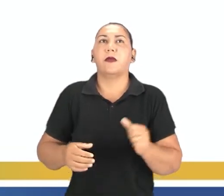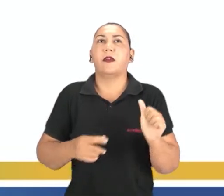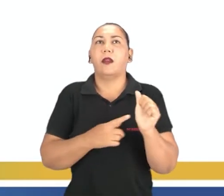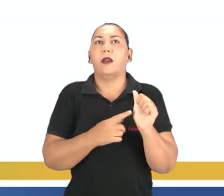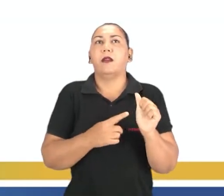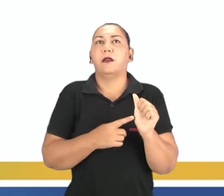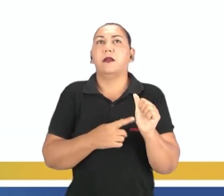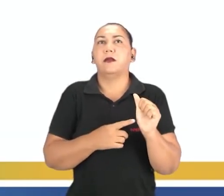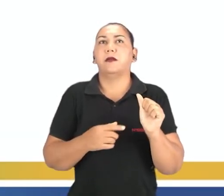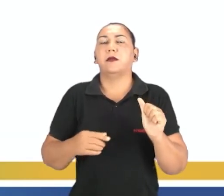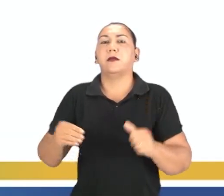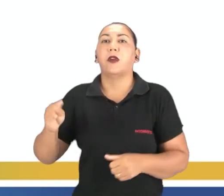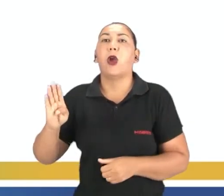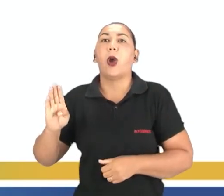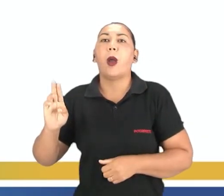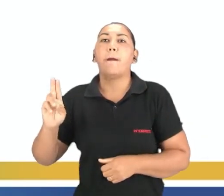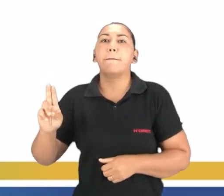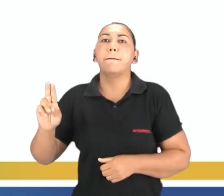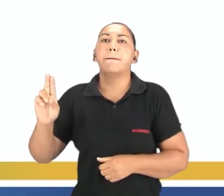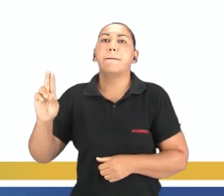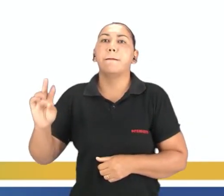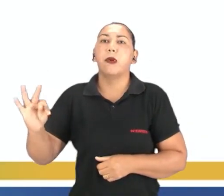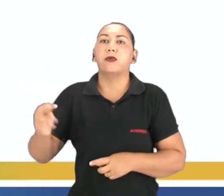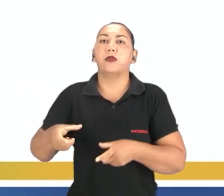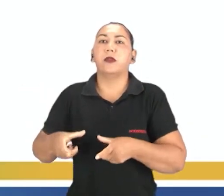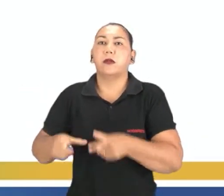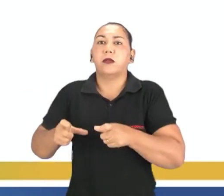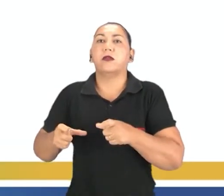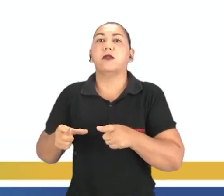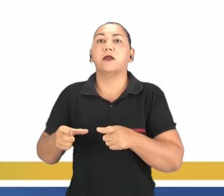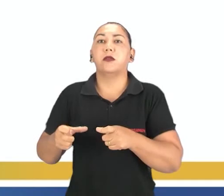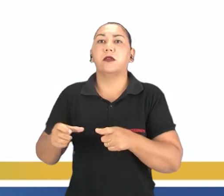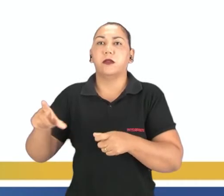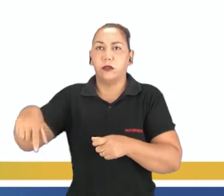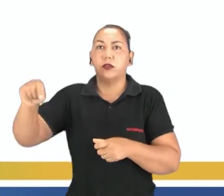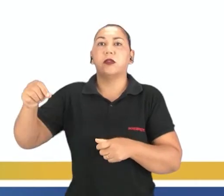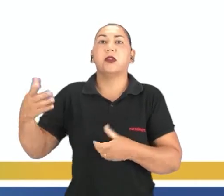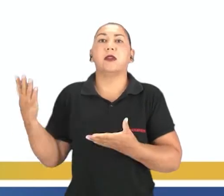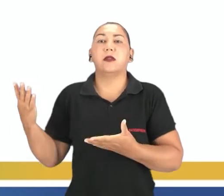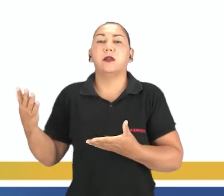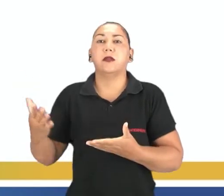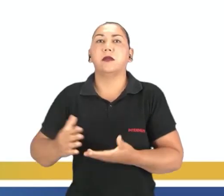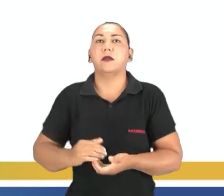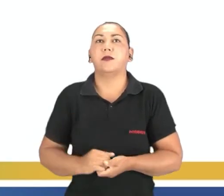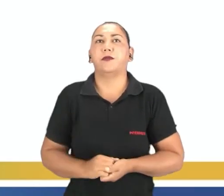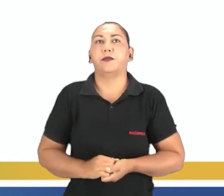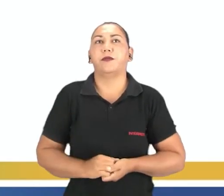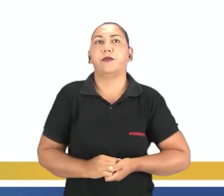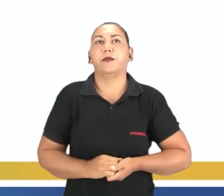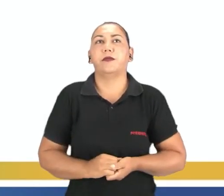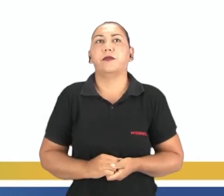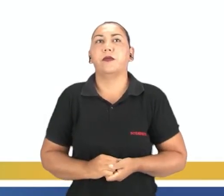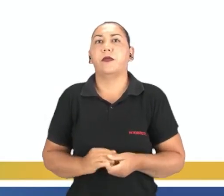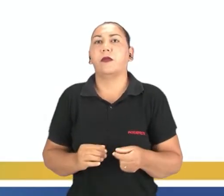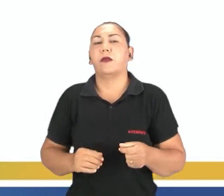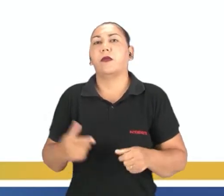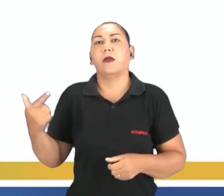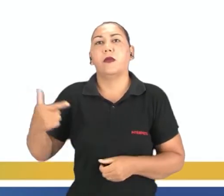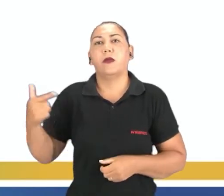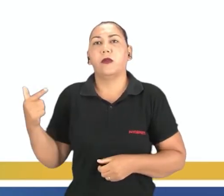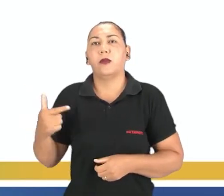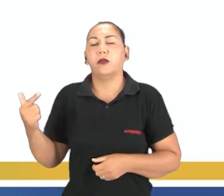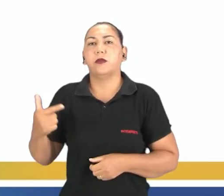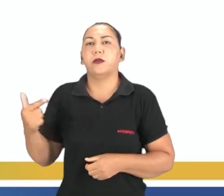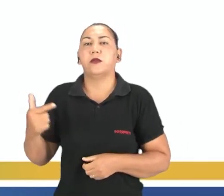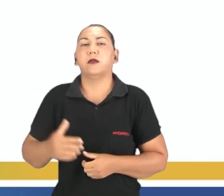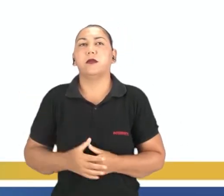tea, but I don't like milk in it. Então, nós temos aí a linking word but. Número 2. It